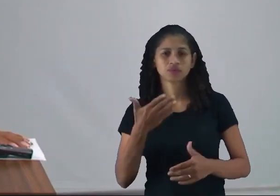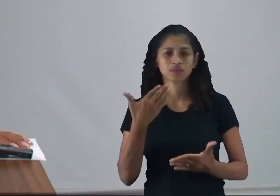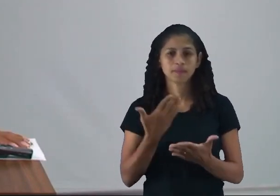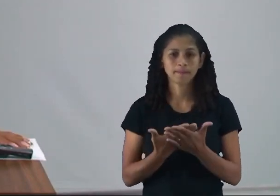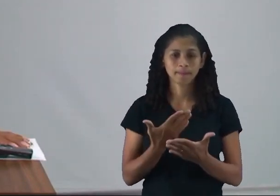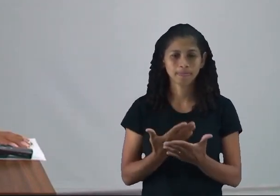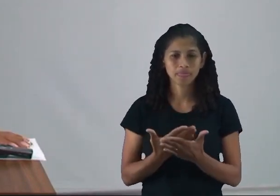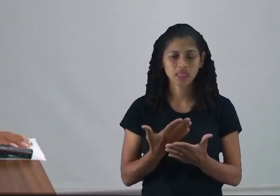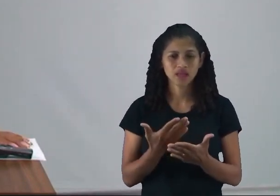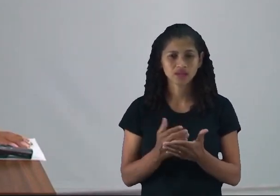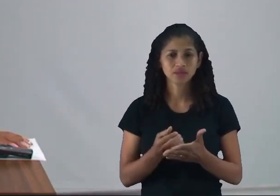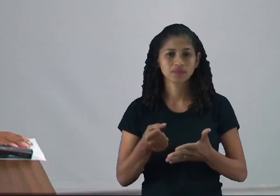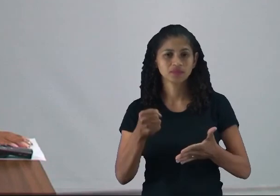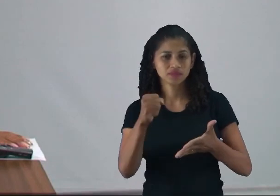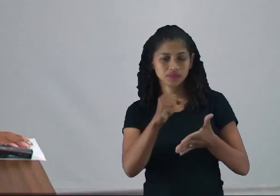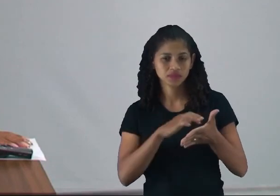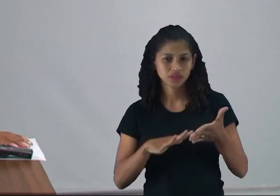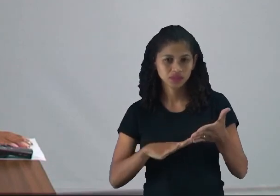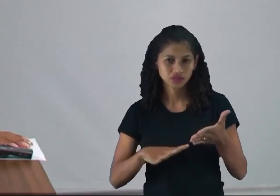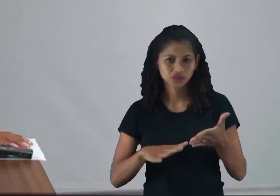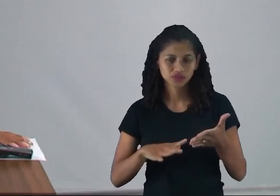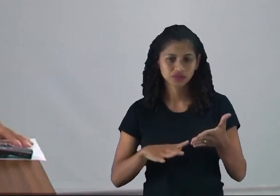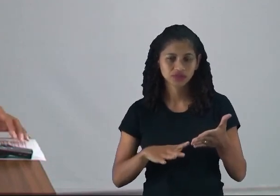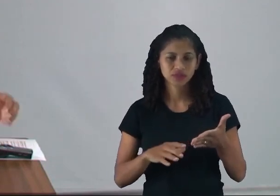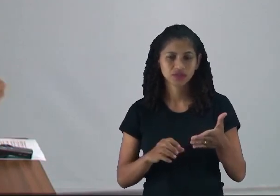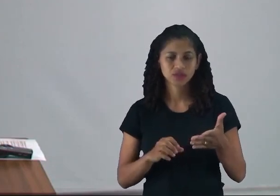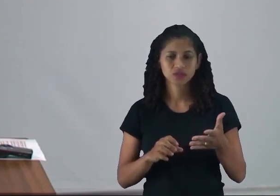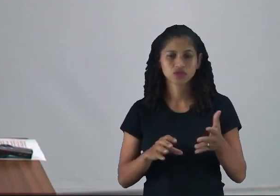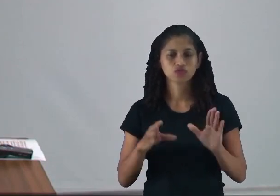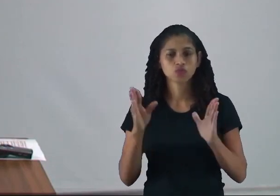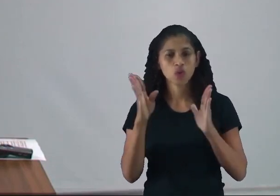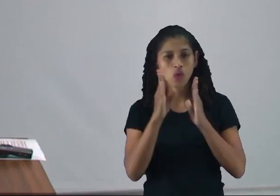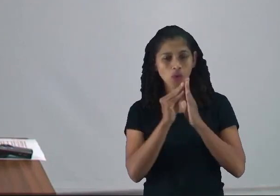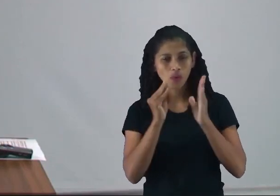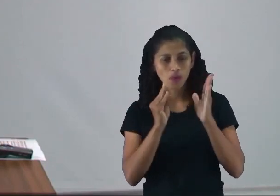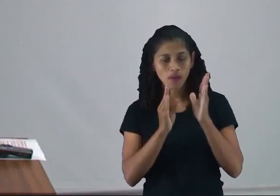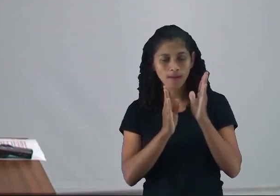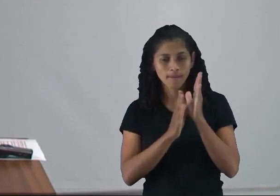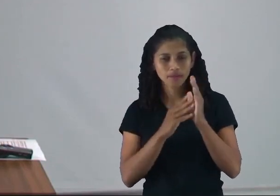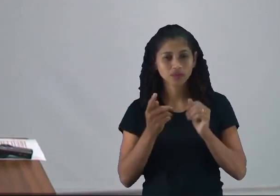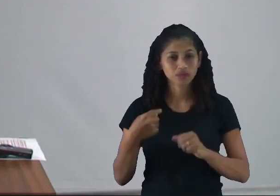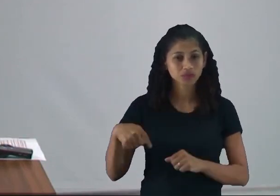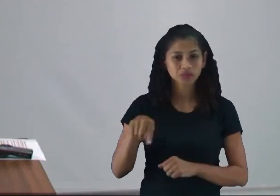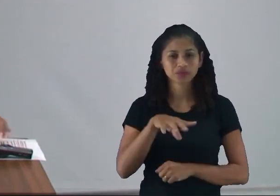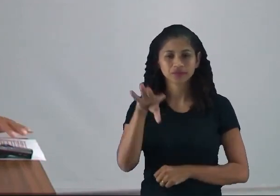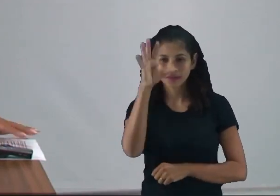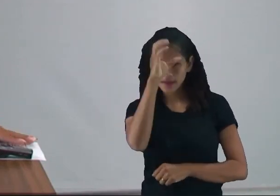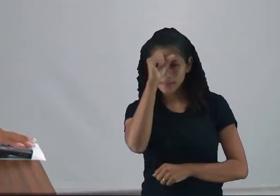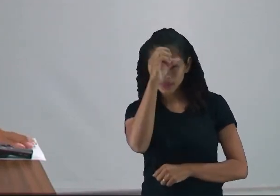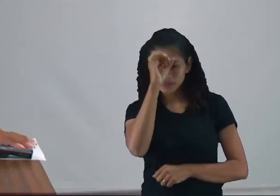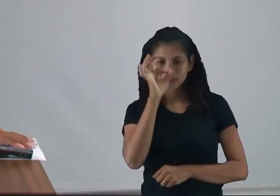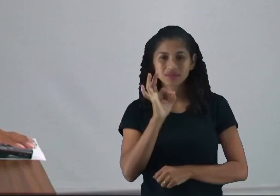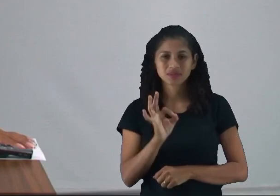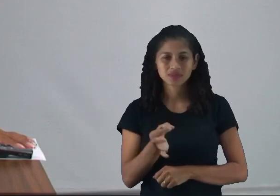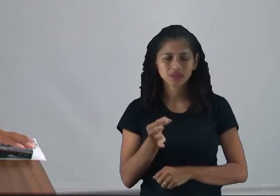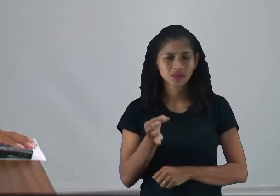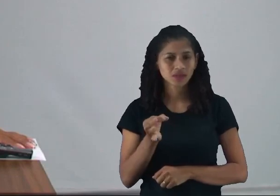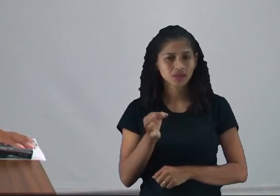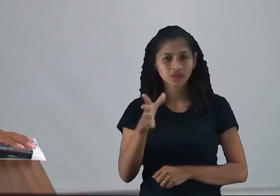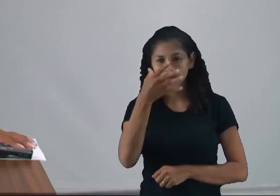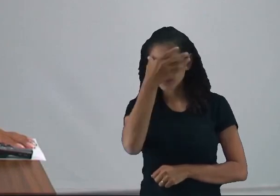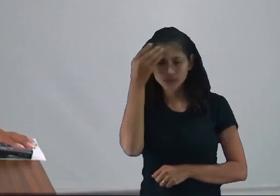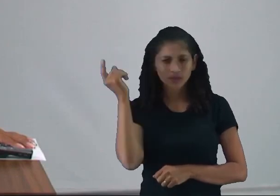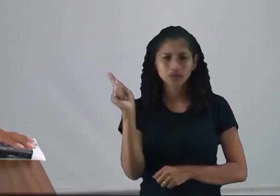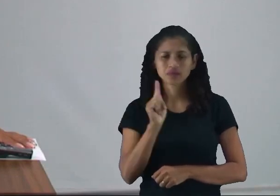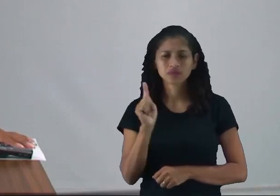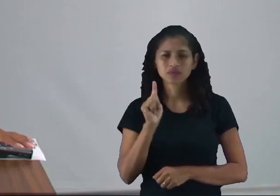aula nós vamos fazer atividades sobre esse conteúdo para ver se a gente aprendeu tudo direitinho, tá certo? E não esqueçam,